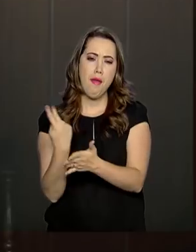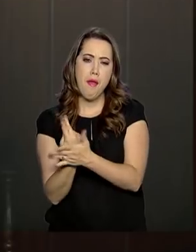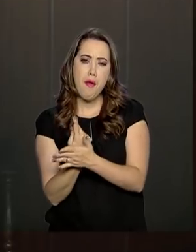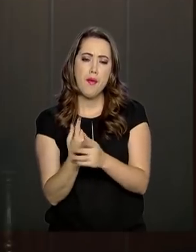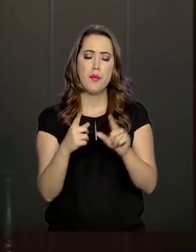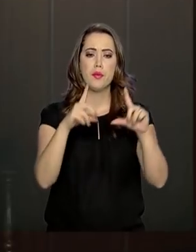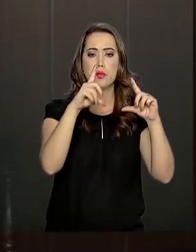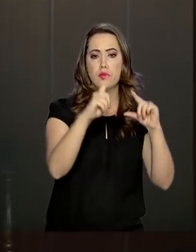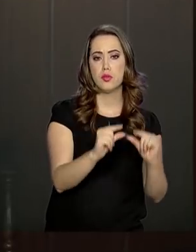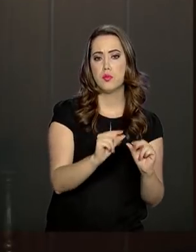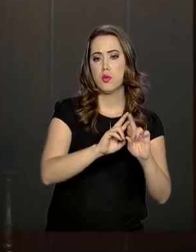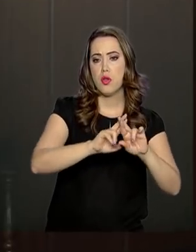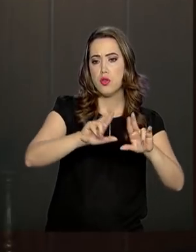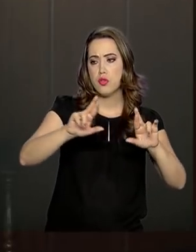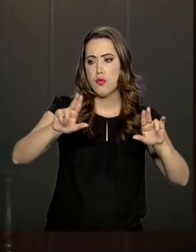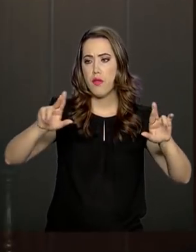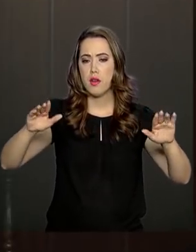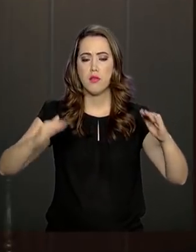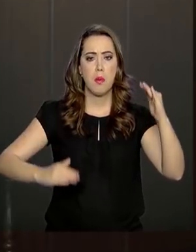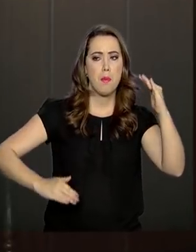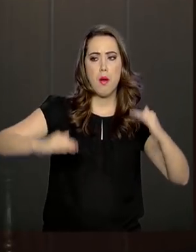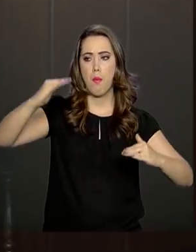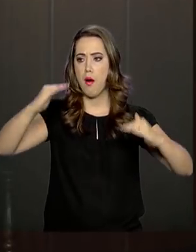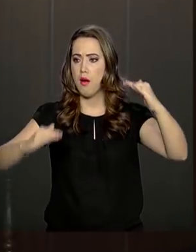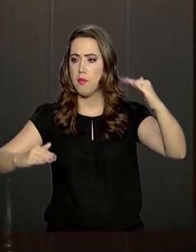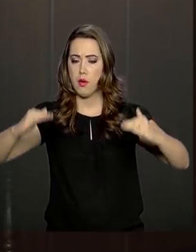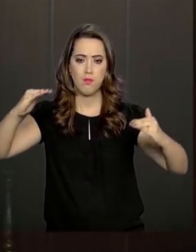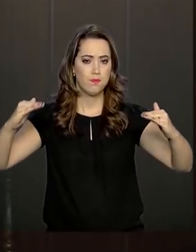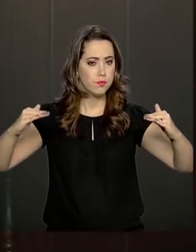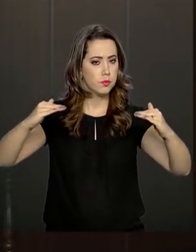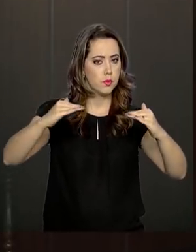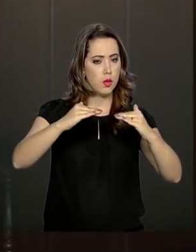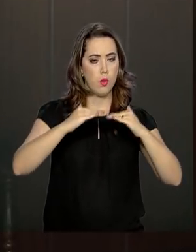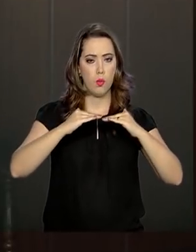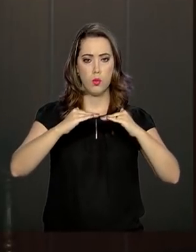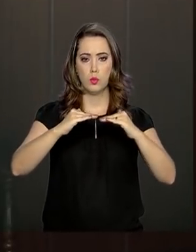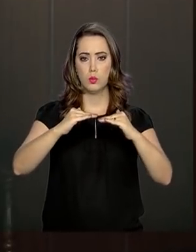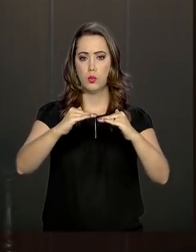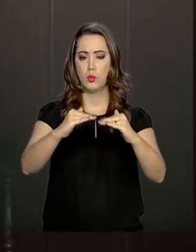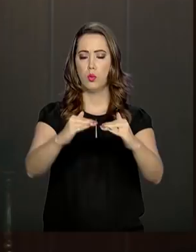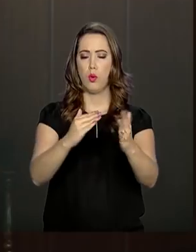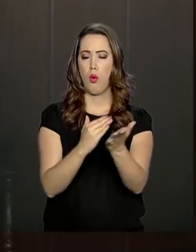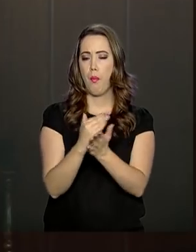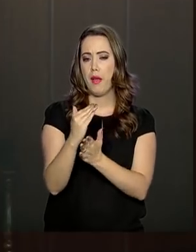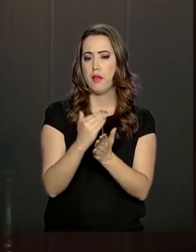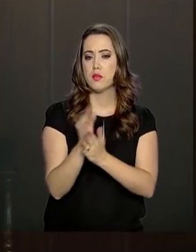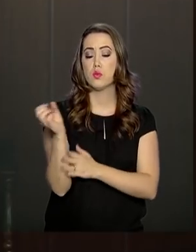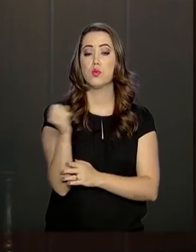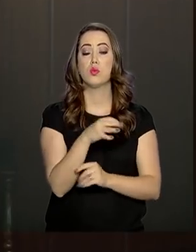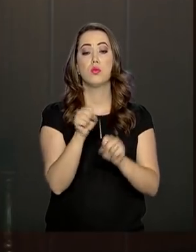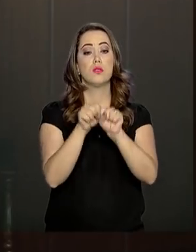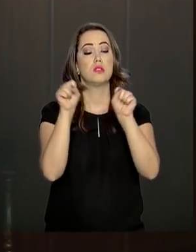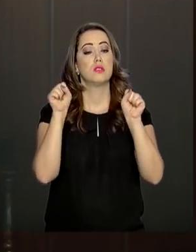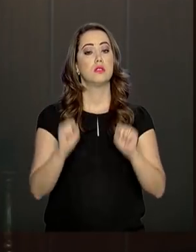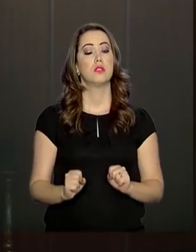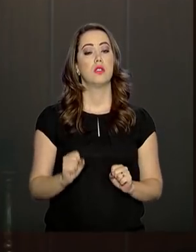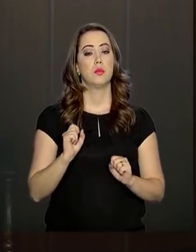reduz as desigualdades e começa esse movimento em direção a um novo regime,